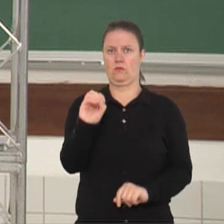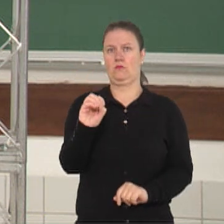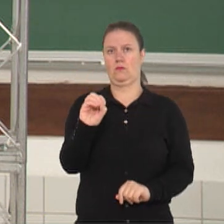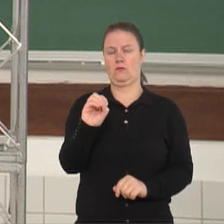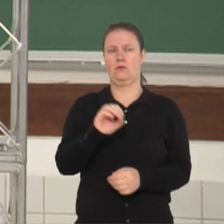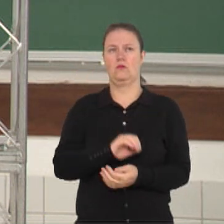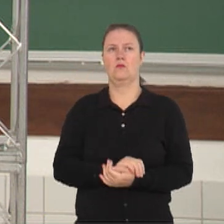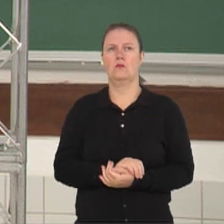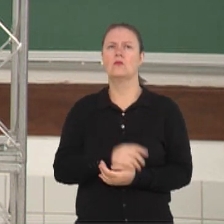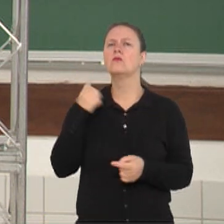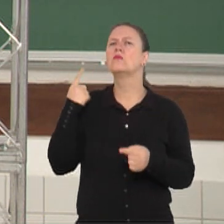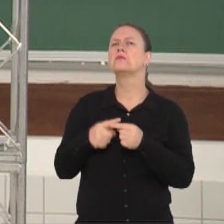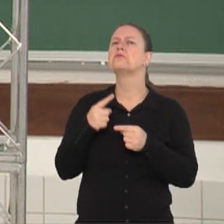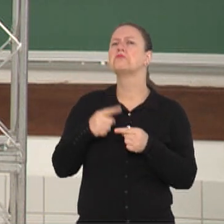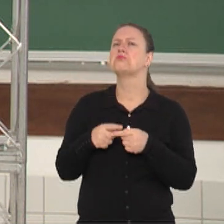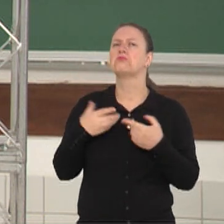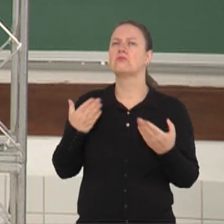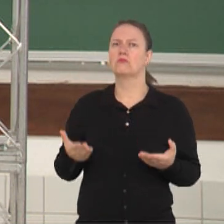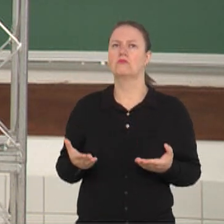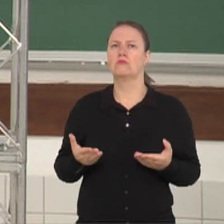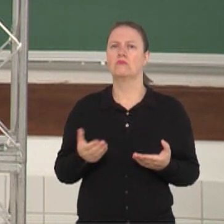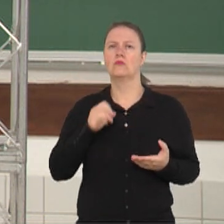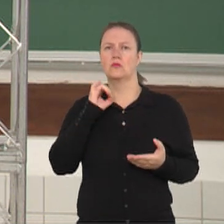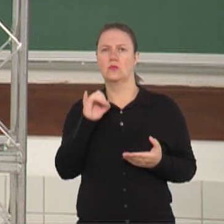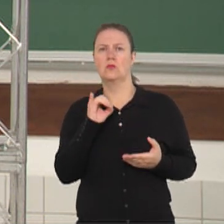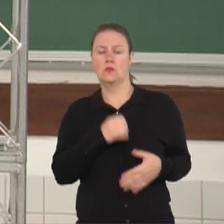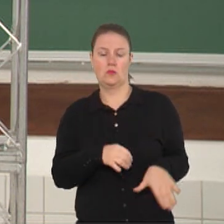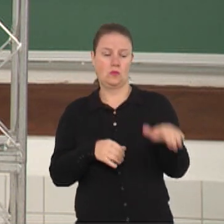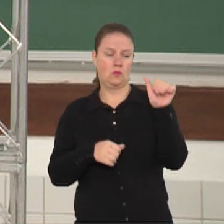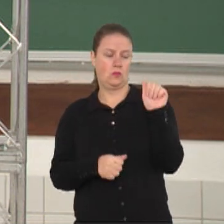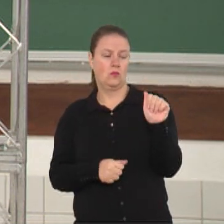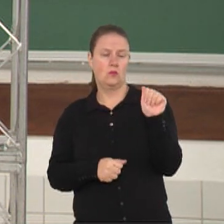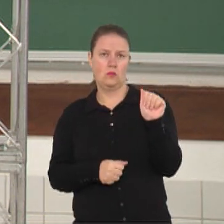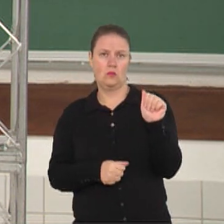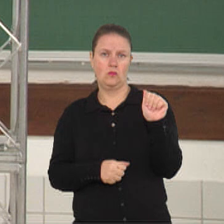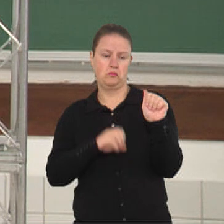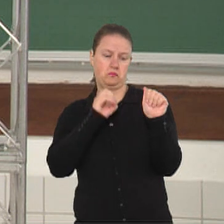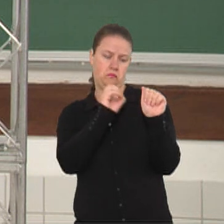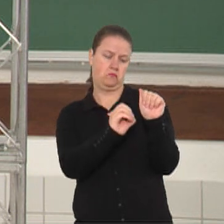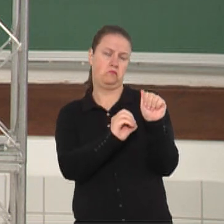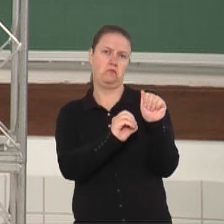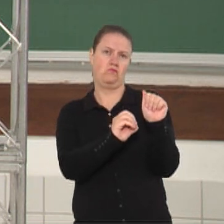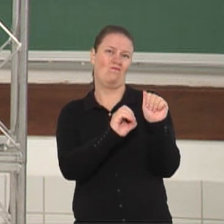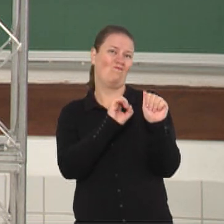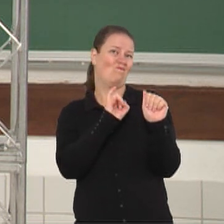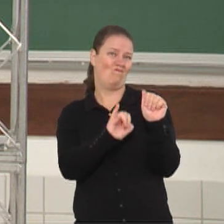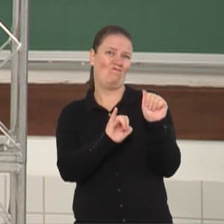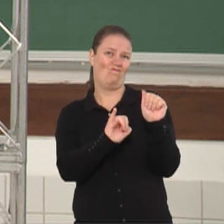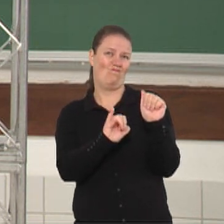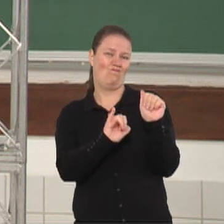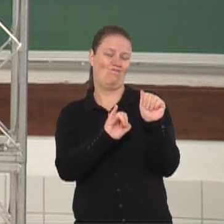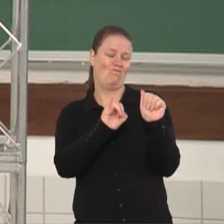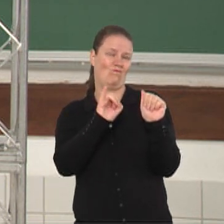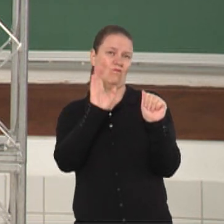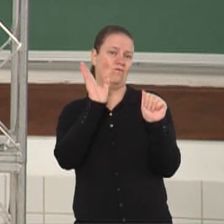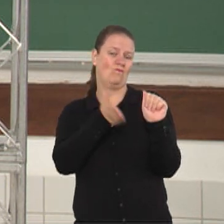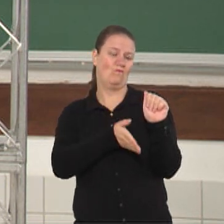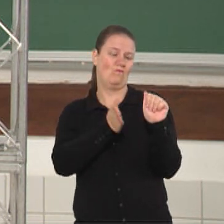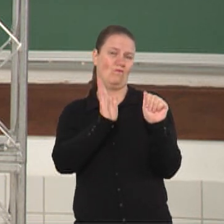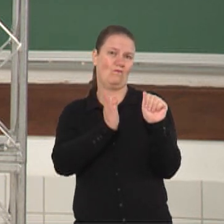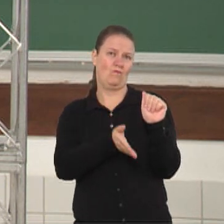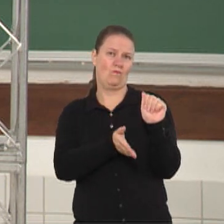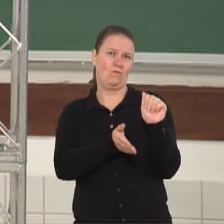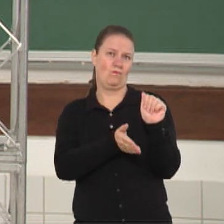diferente de zero. Porque, pensa, se o coeficiente a for nulo, ele elimina o termo onde eu tenho